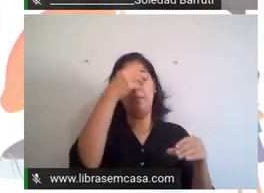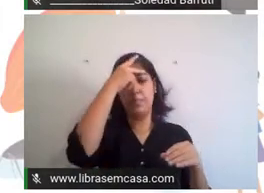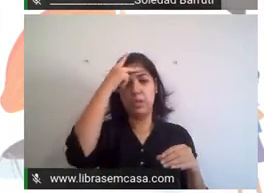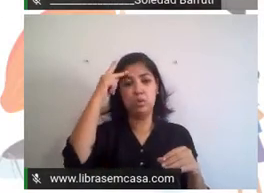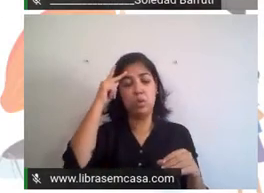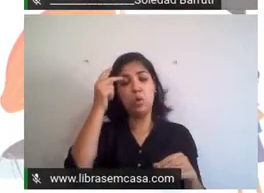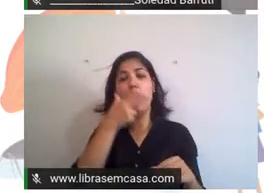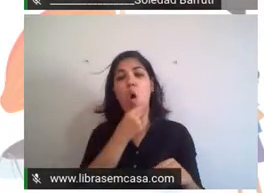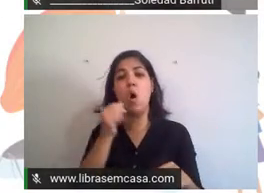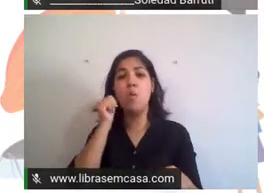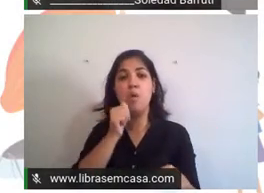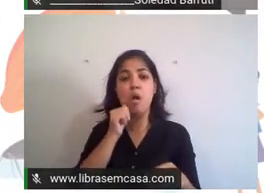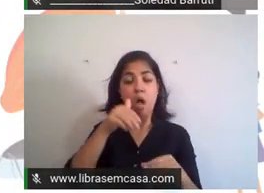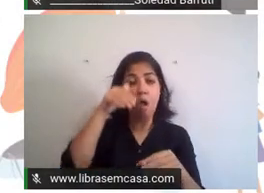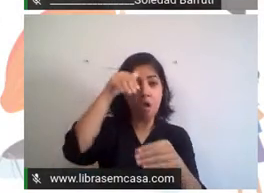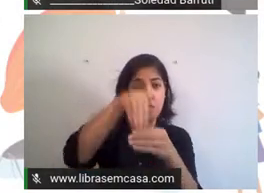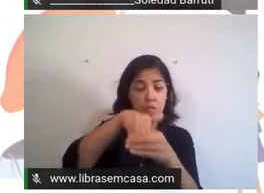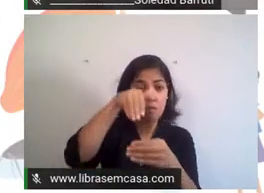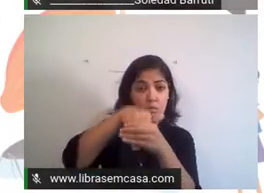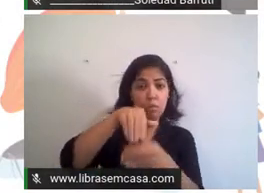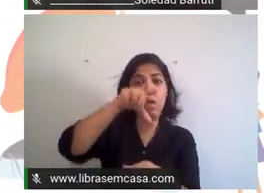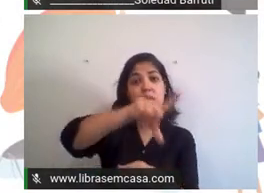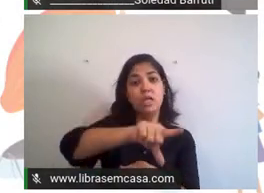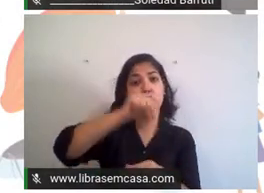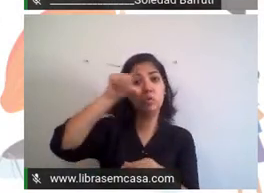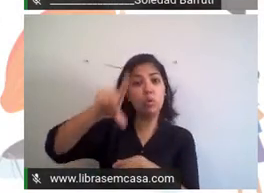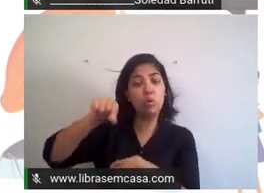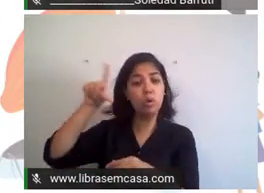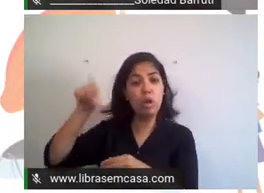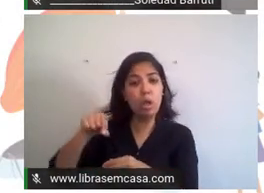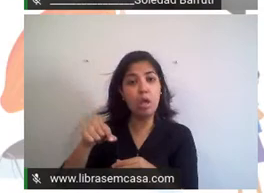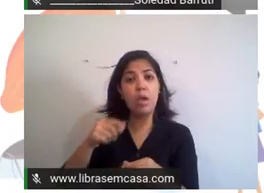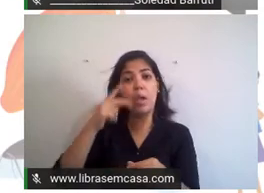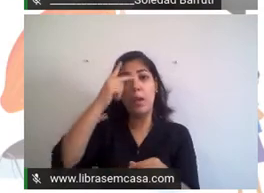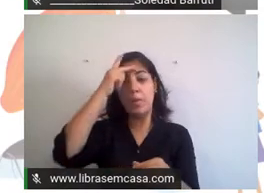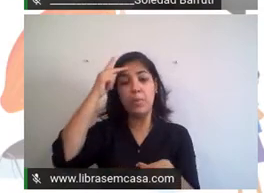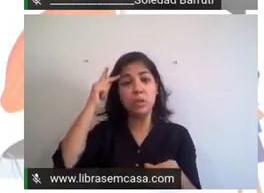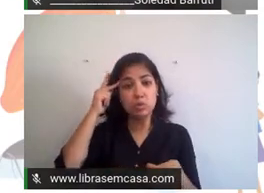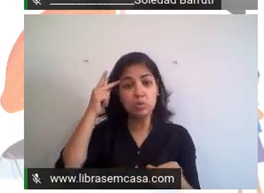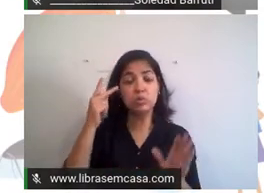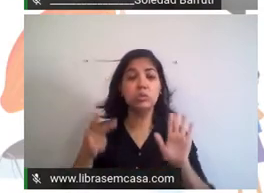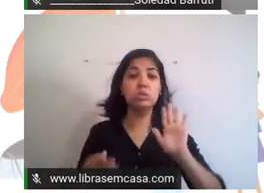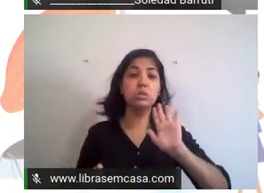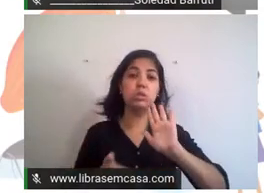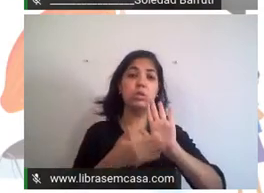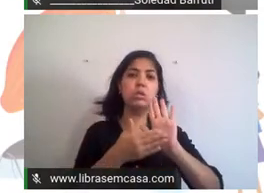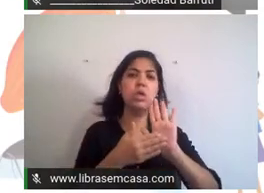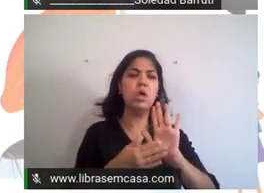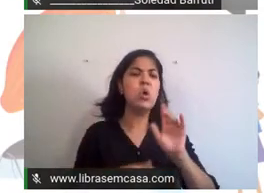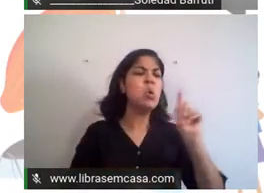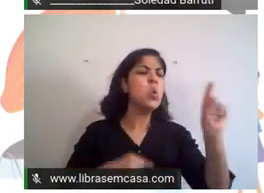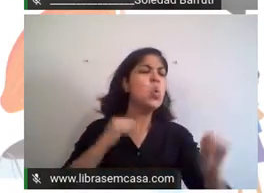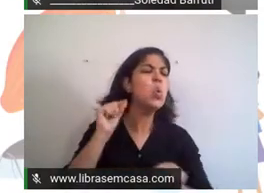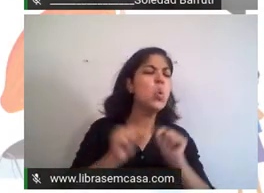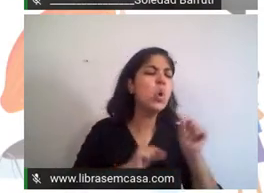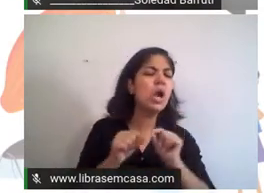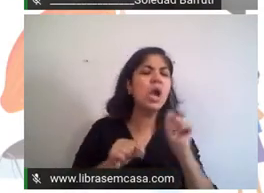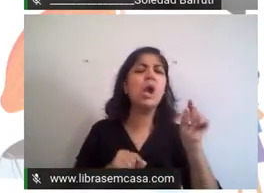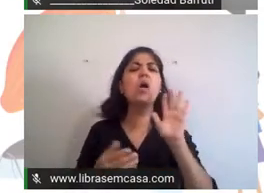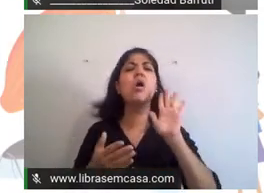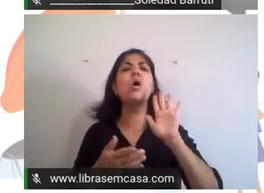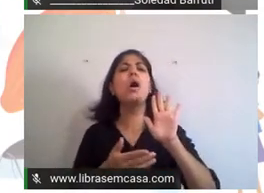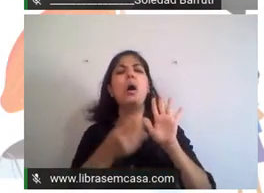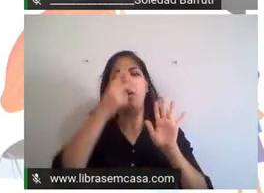pudessem escolher, né, os seus candidatos e candidatas a partir disso. Quer dizer, o que o seu candidato fala